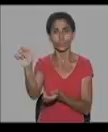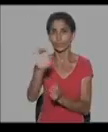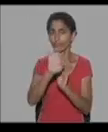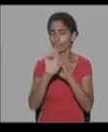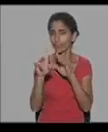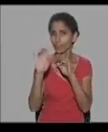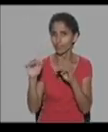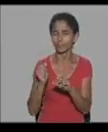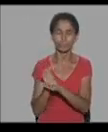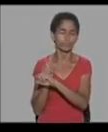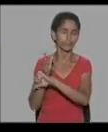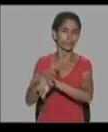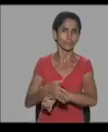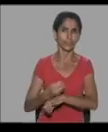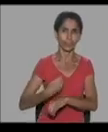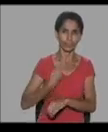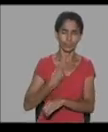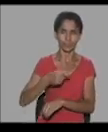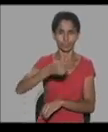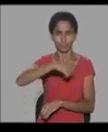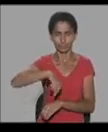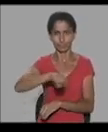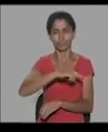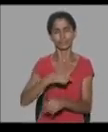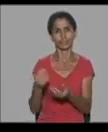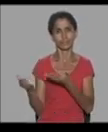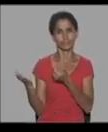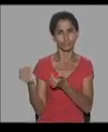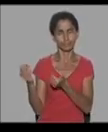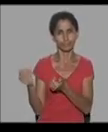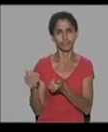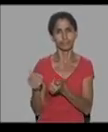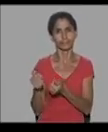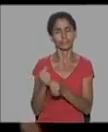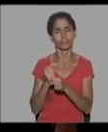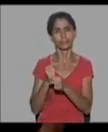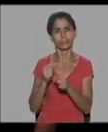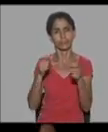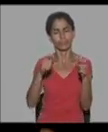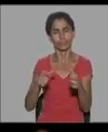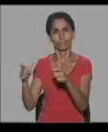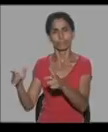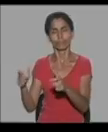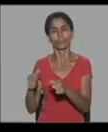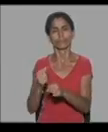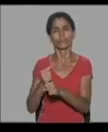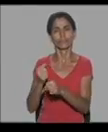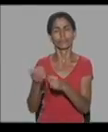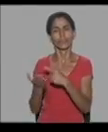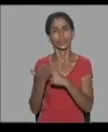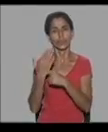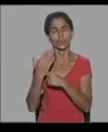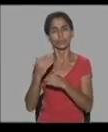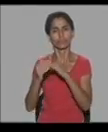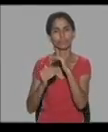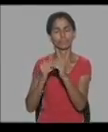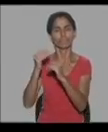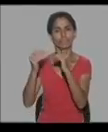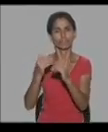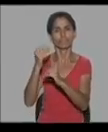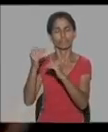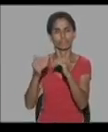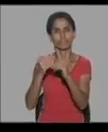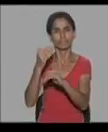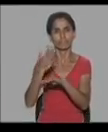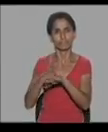Então, a vivência da gente, jovens, nesse ambiente, ele constrói em você ele te